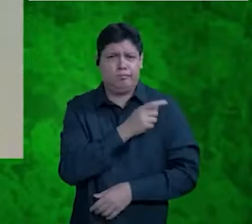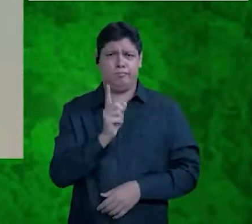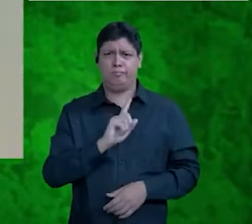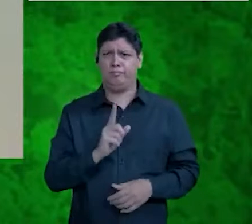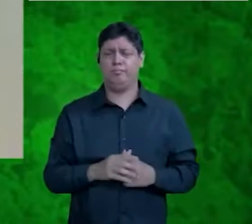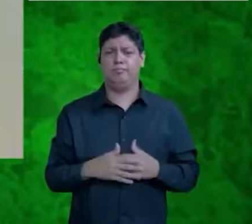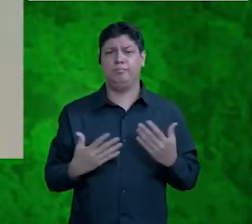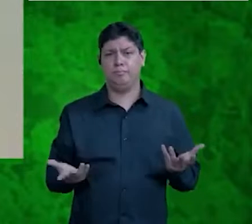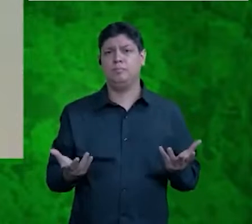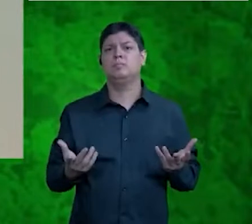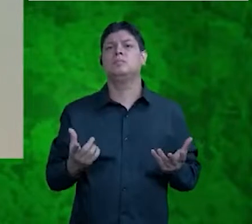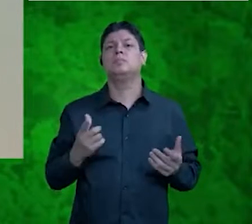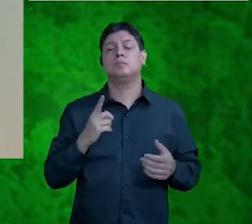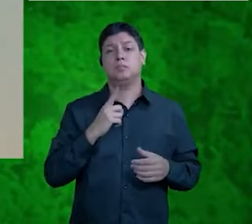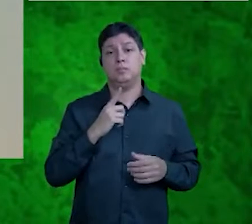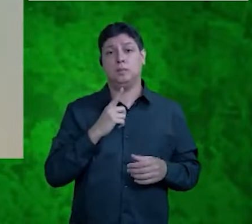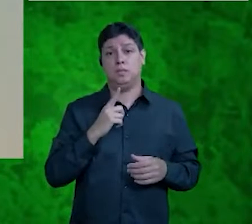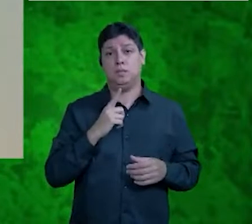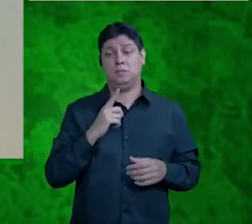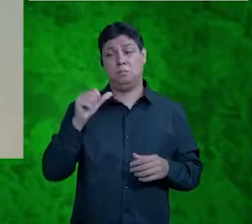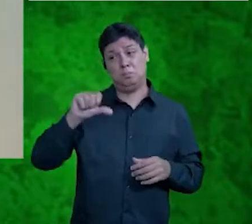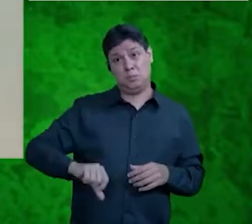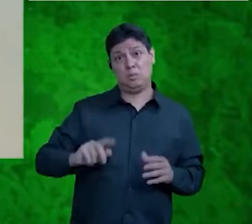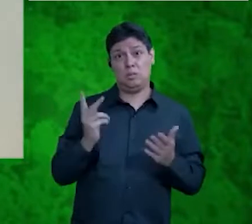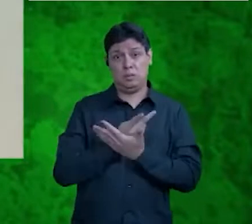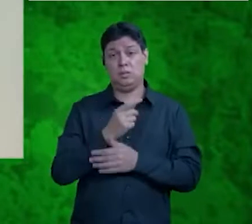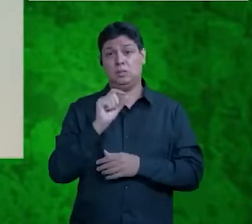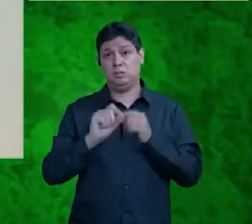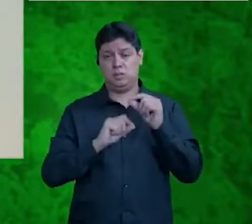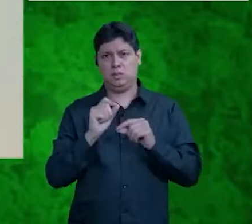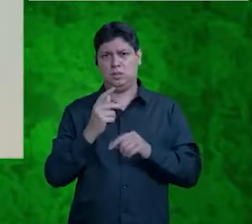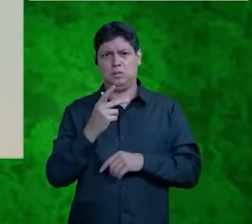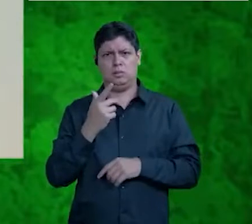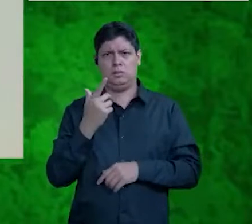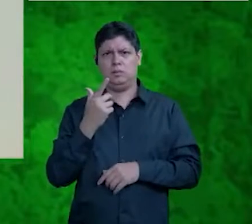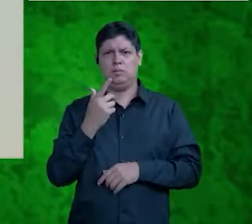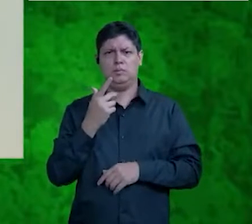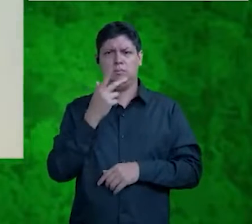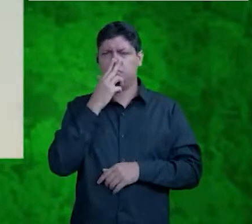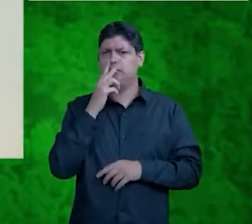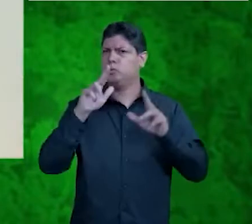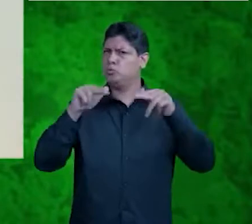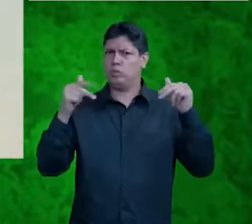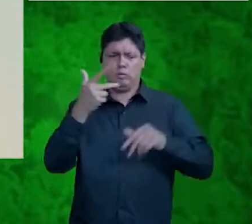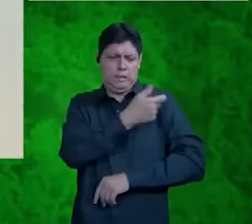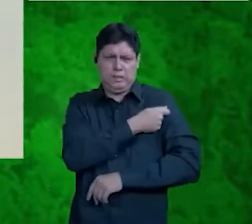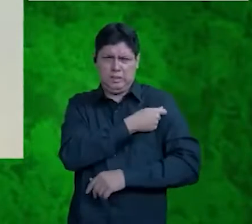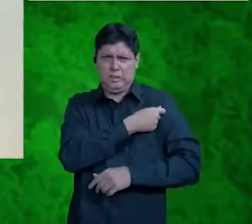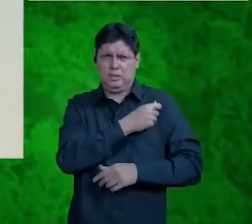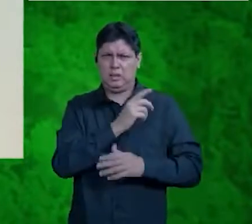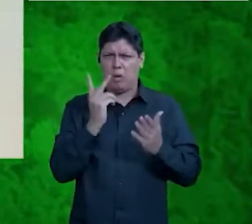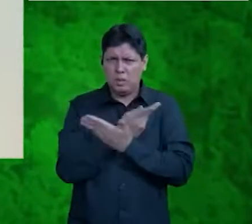mataram, mas parecia que tinha gente que corria atrás de um defunto, né? Que teria morrido pela vacina. Isso é